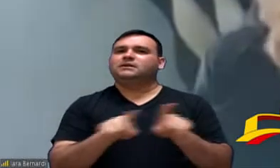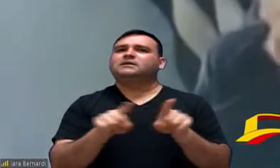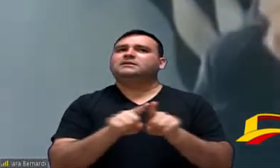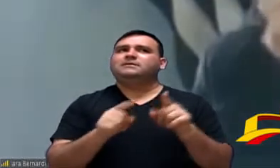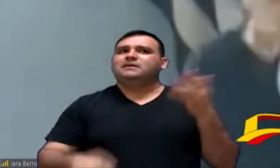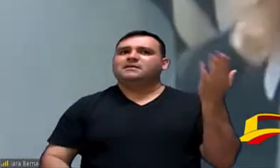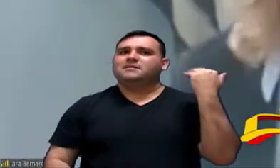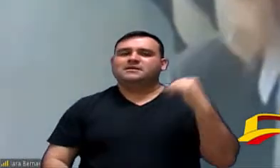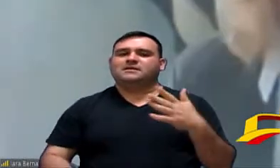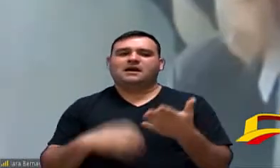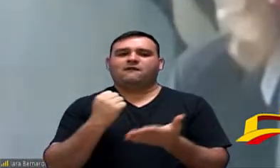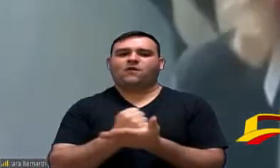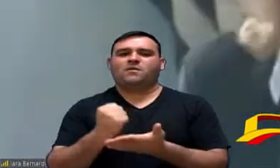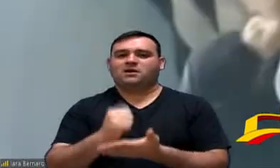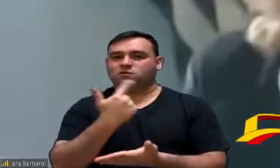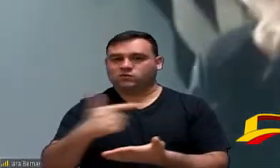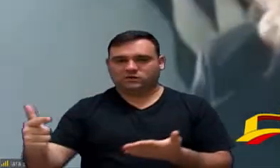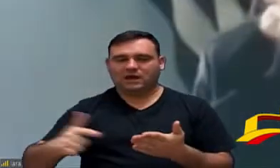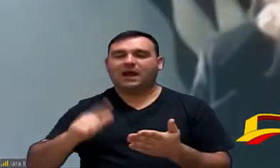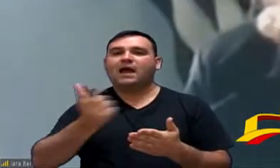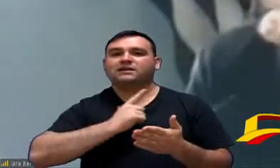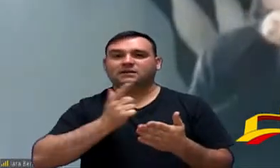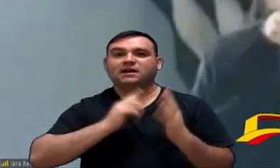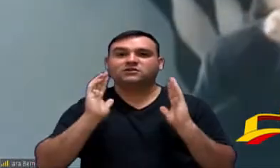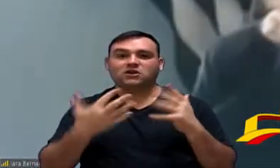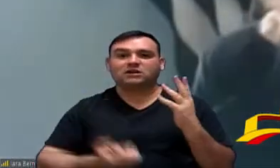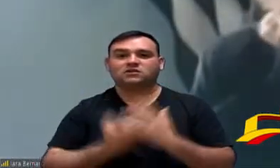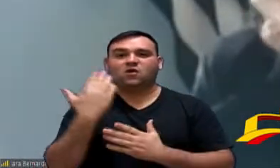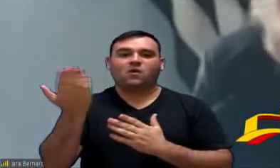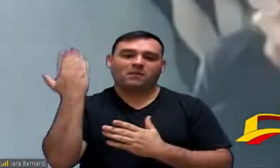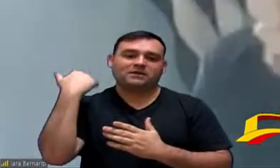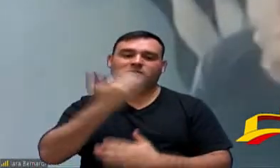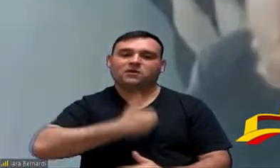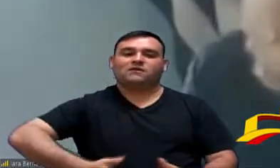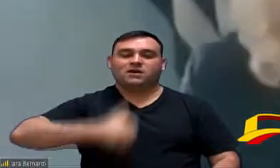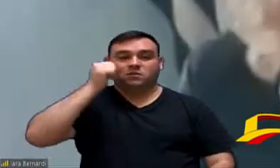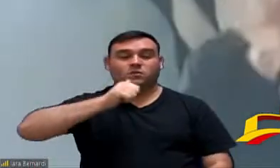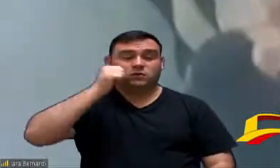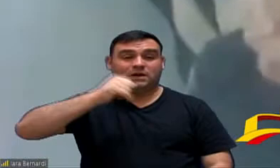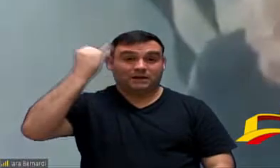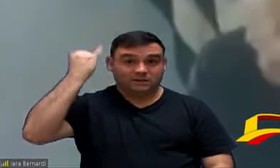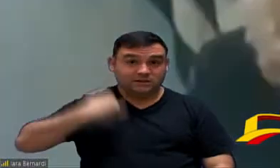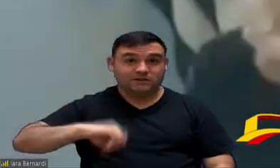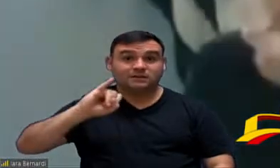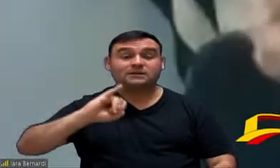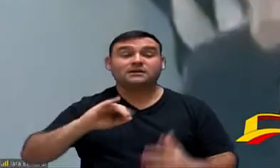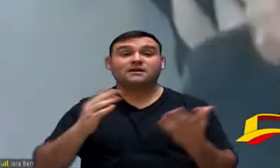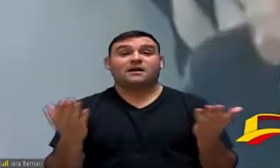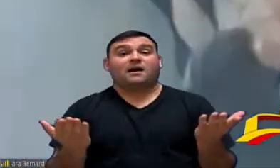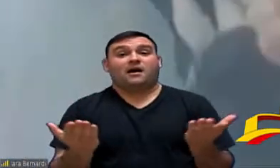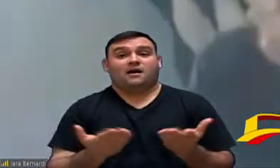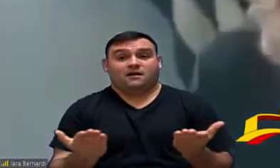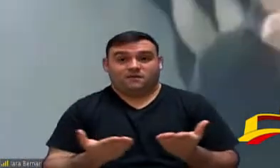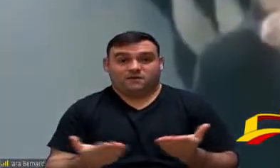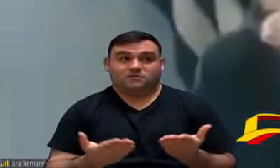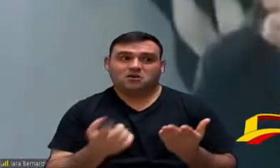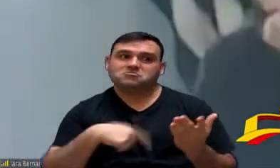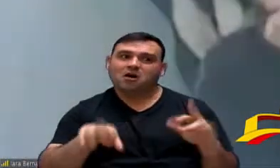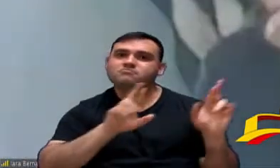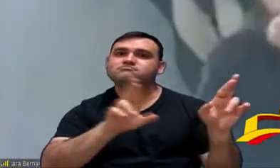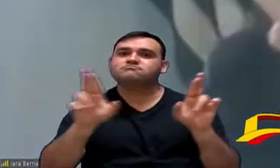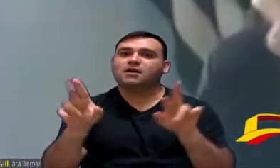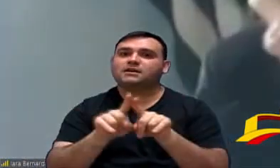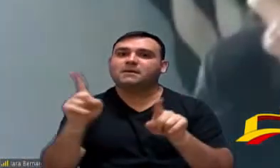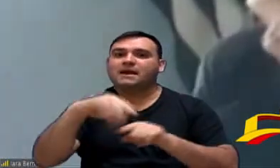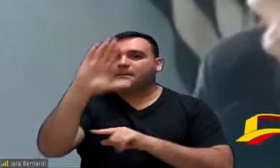Não foi formalizado, apesar de ter sido construído no governo da prefeita Jaqueline. E agora, espero que seja uma